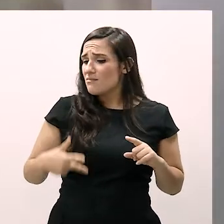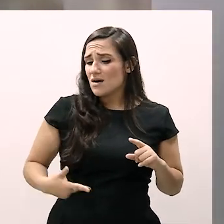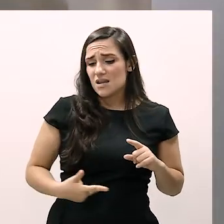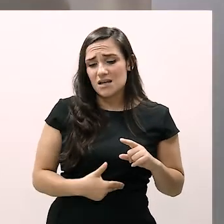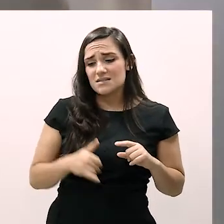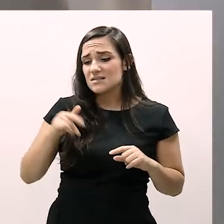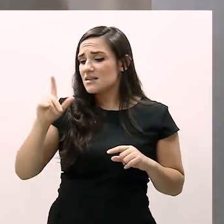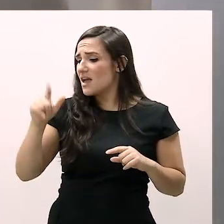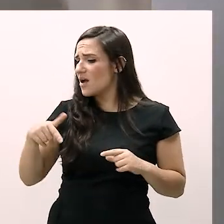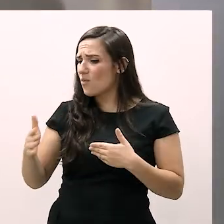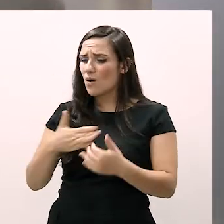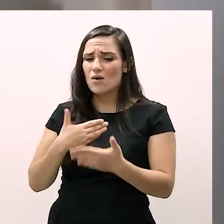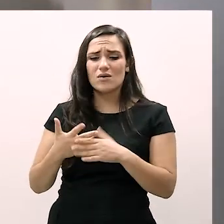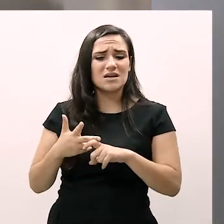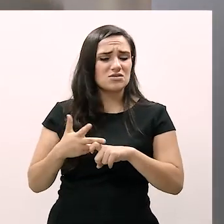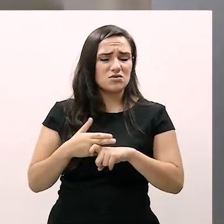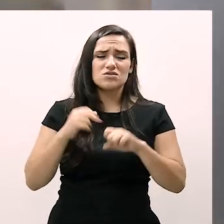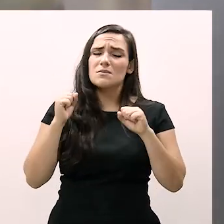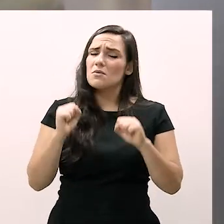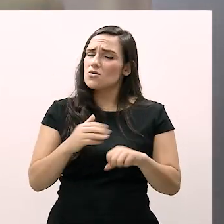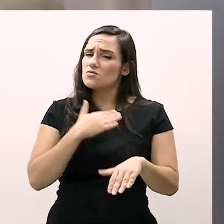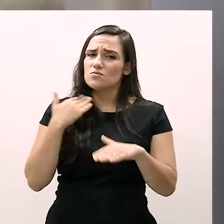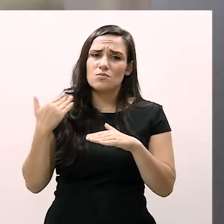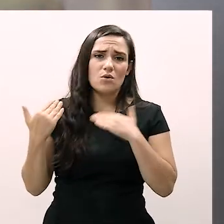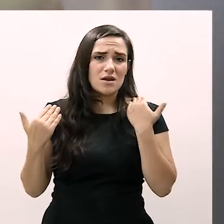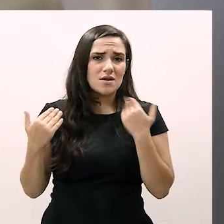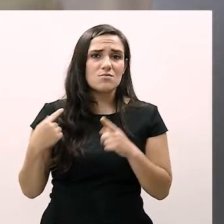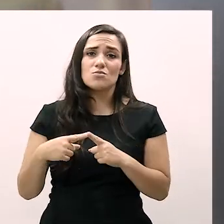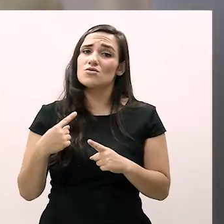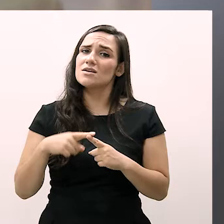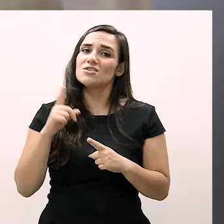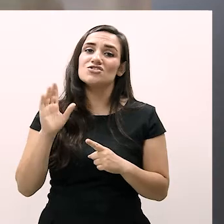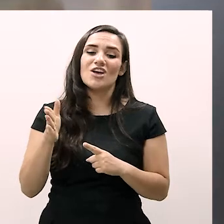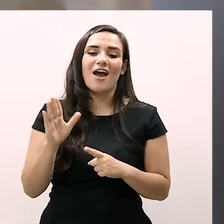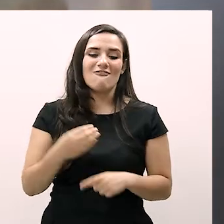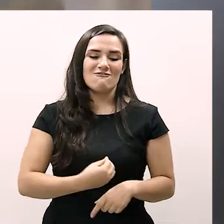quer ele seja cirurgia bariátrica ou não. Então,